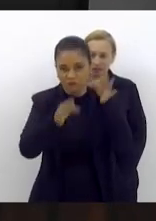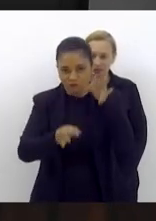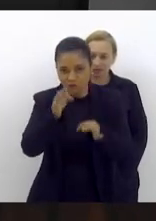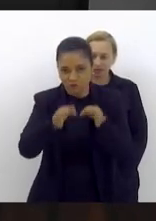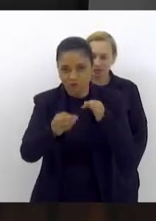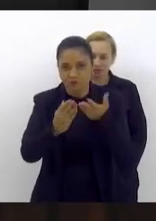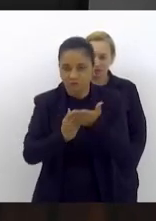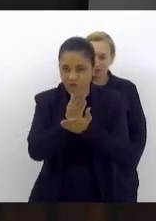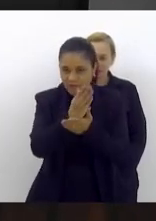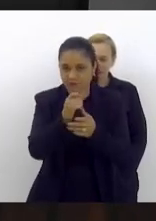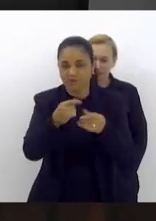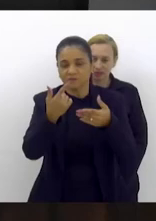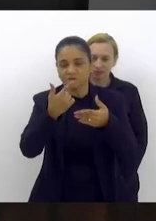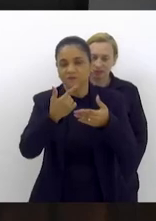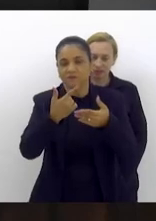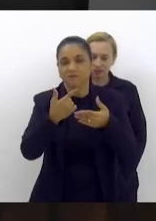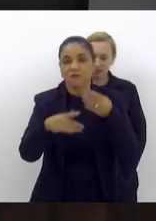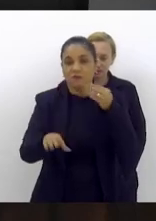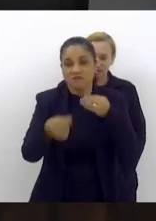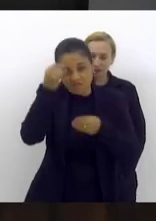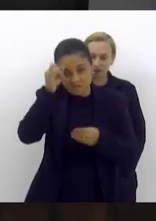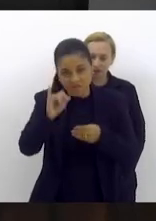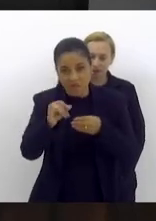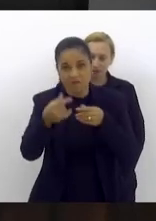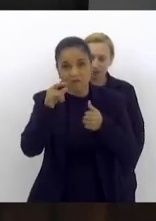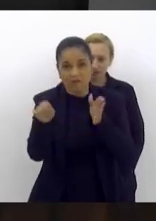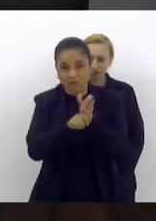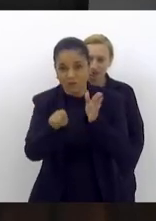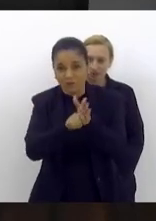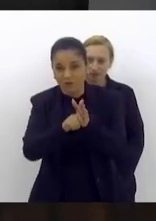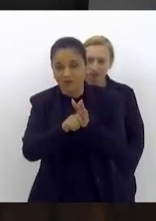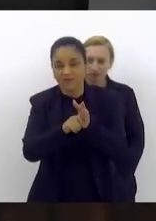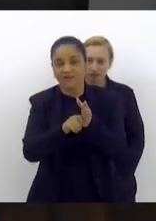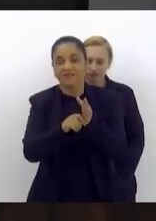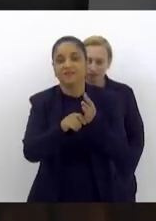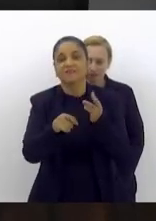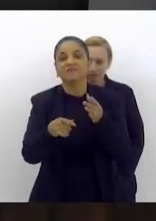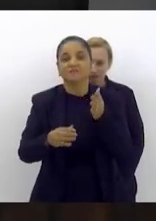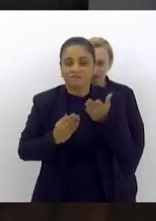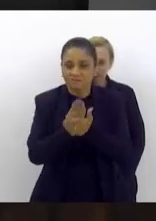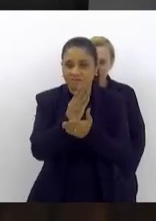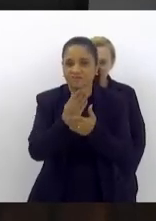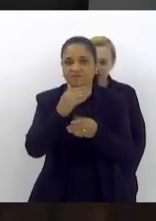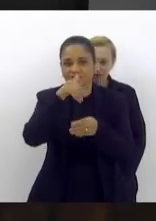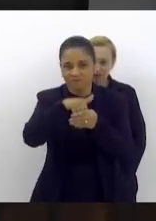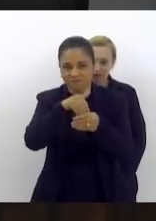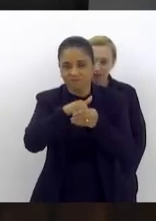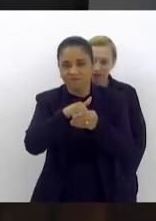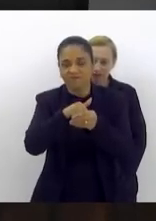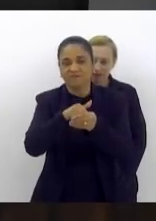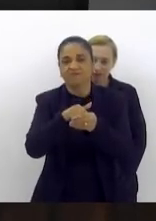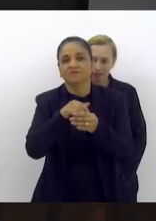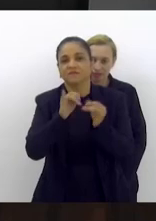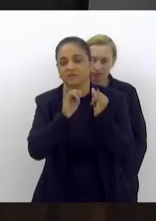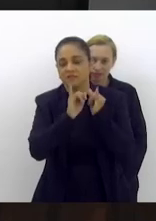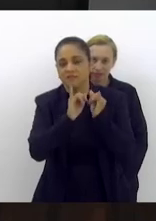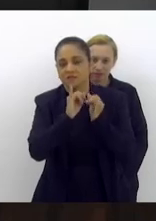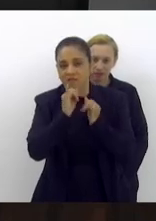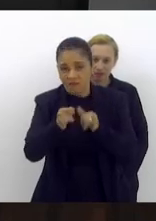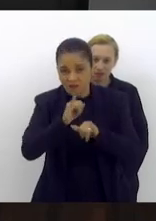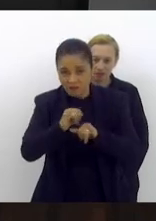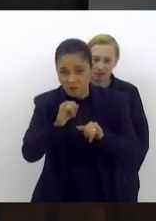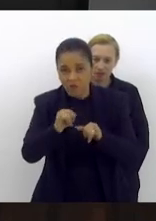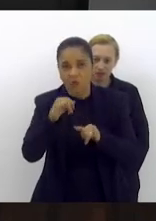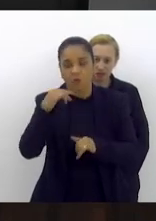favorável e de prevenção ao uso de drogas e dependência química em geral favorável. Relatores, deputado Márcio